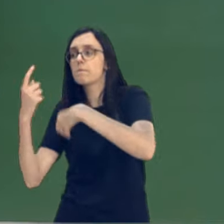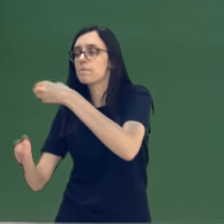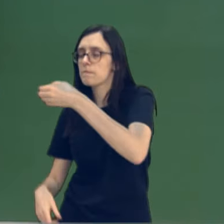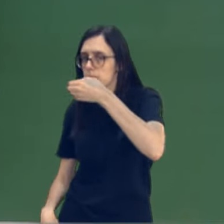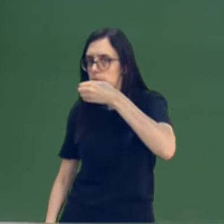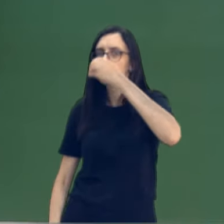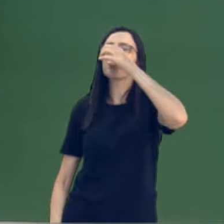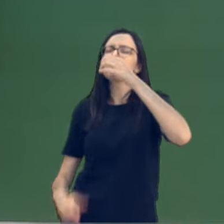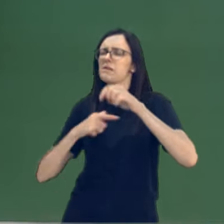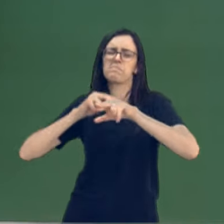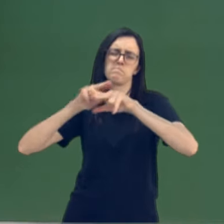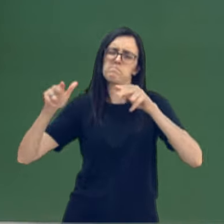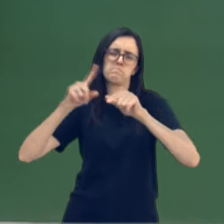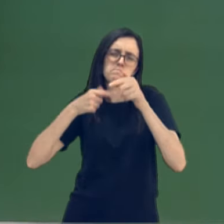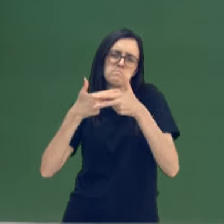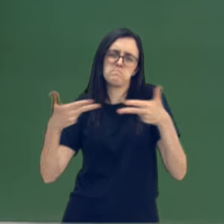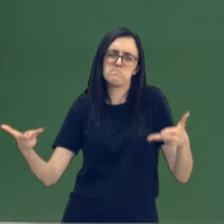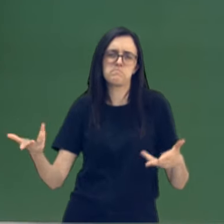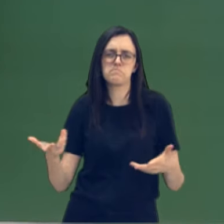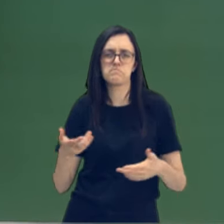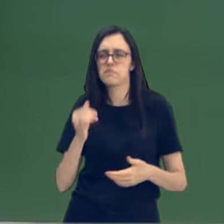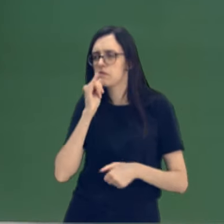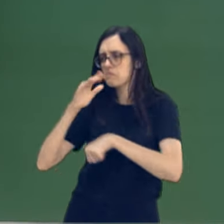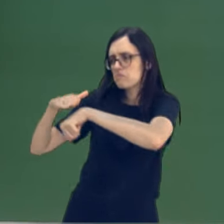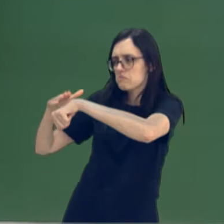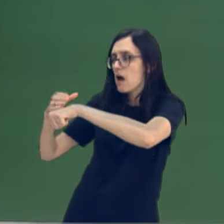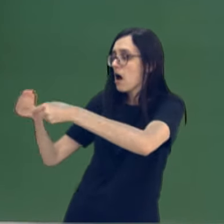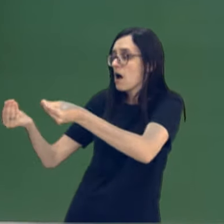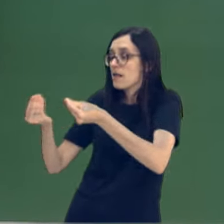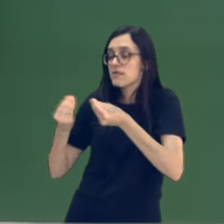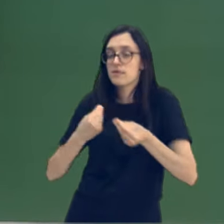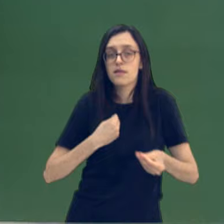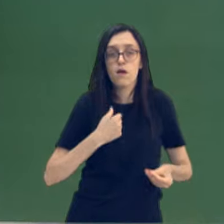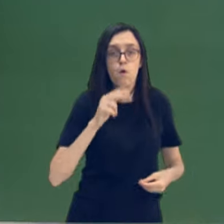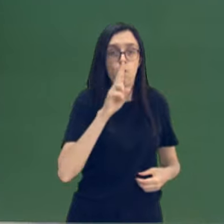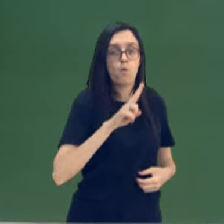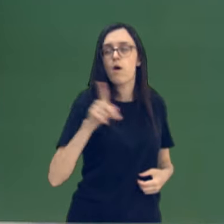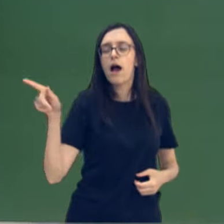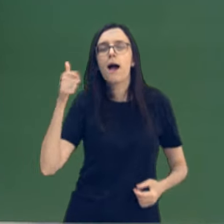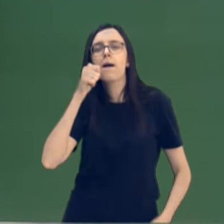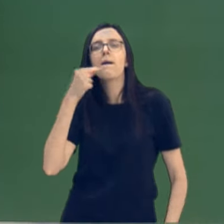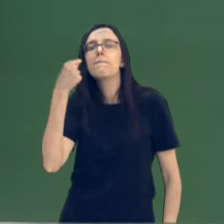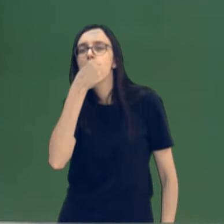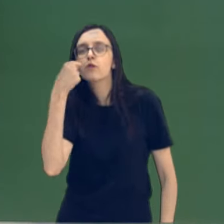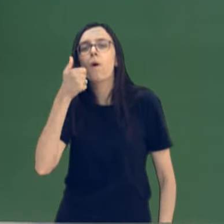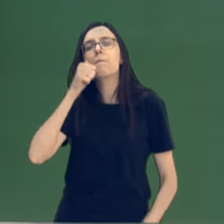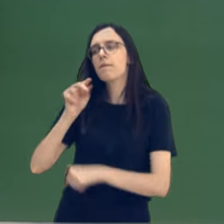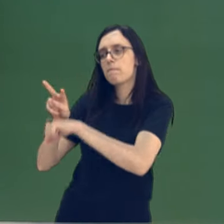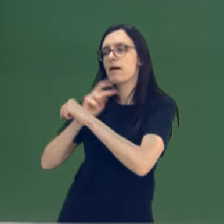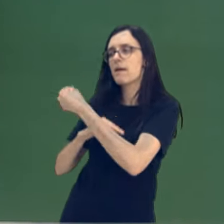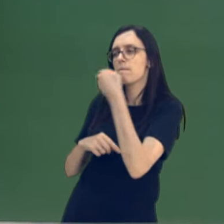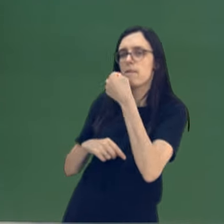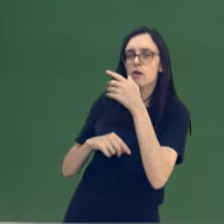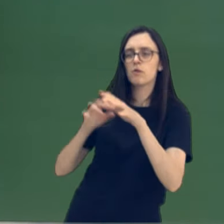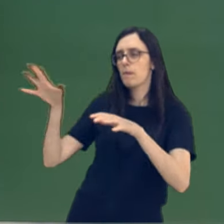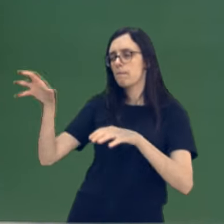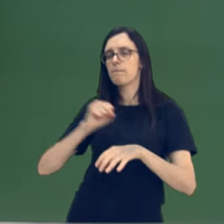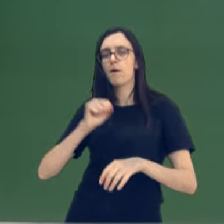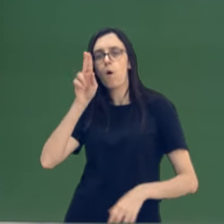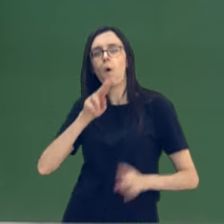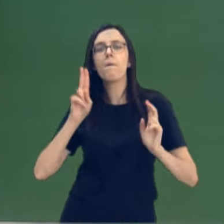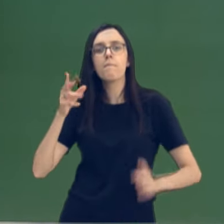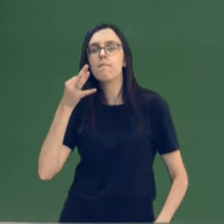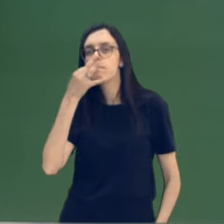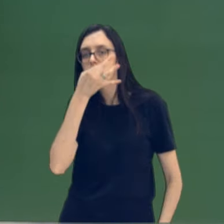vários outros objetos que a gente pode imaginar ali de uso pessoal também. A menina tem um batom, a amiga pede o batom, o amigo pede o batom, usa o